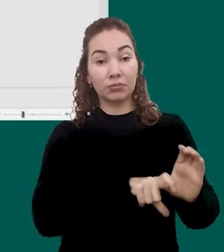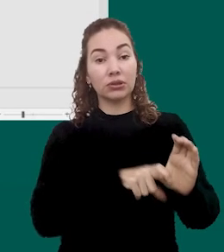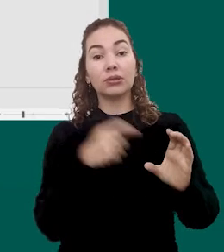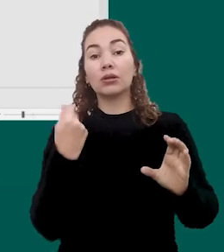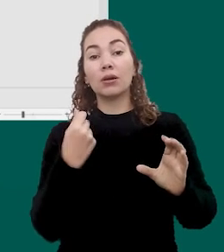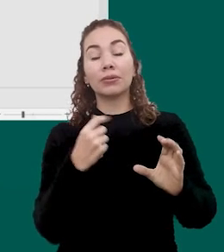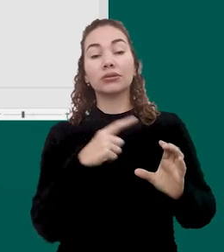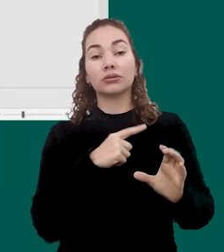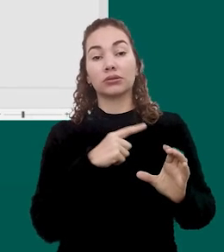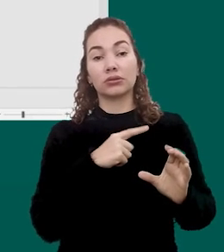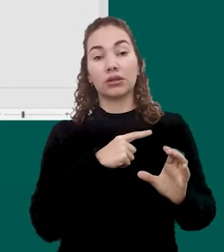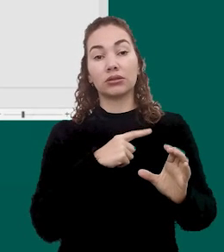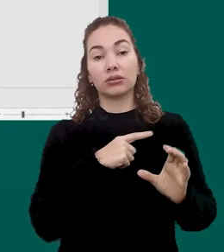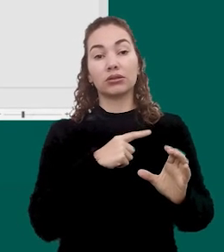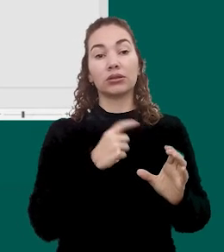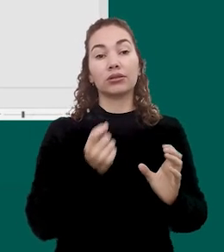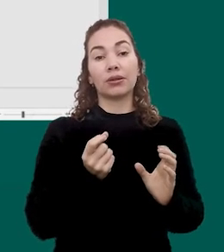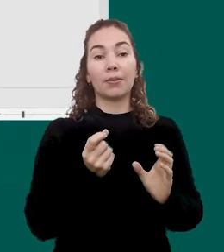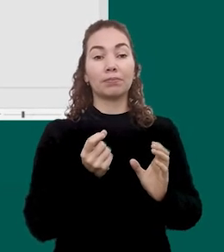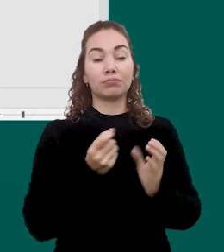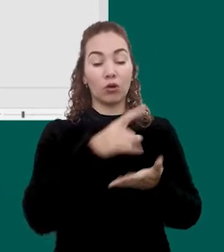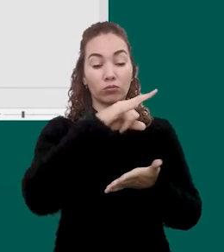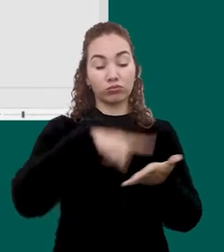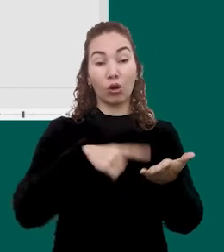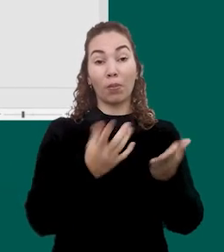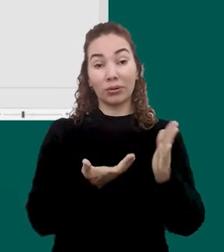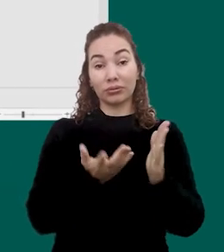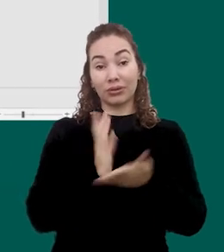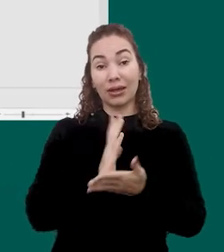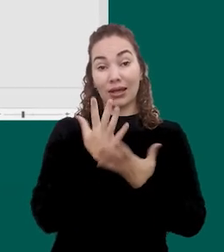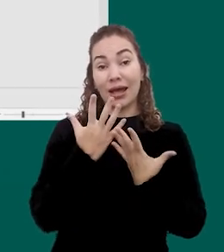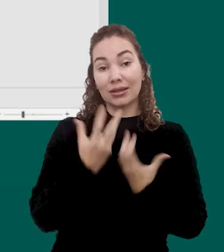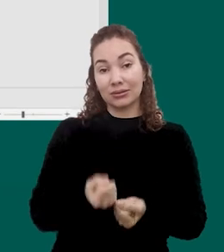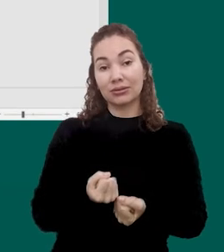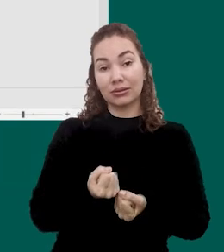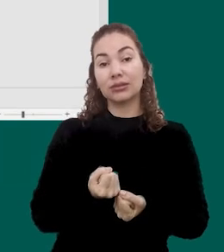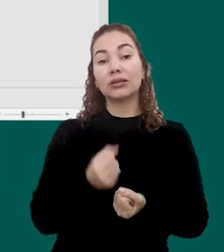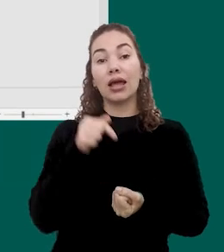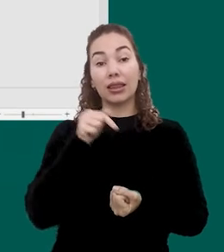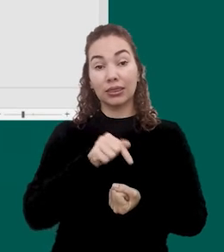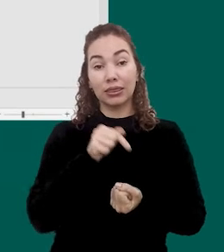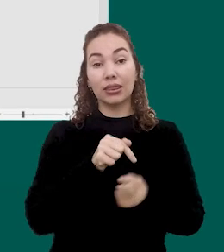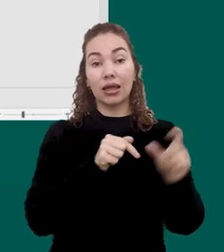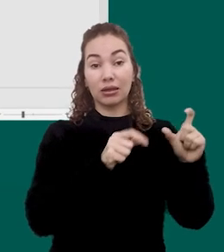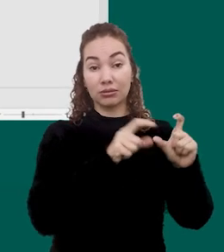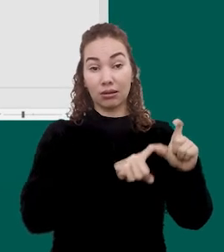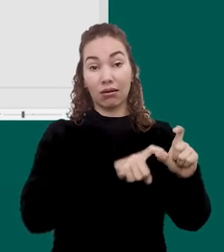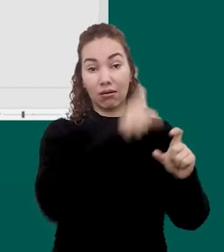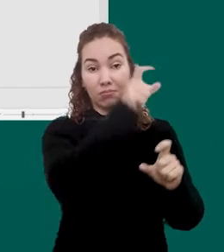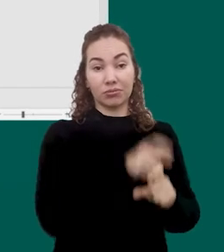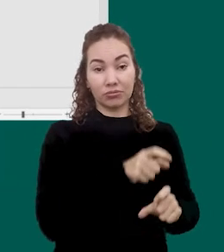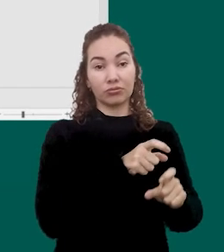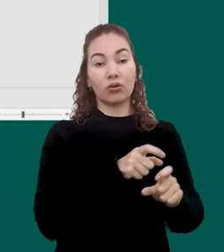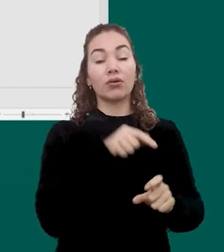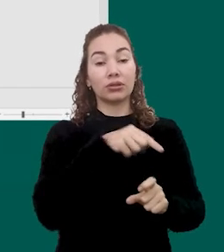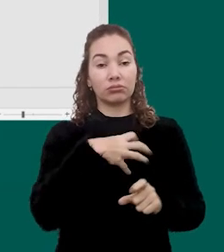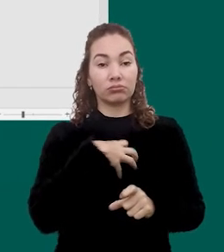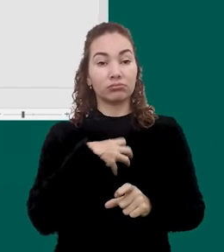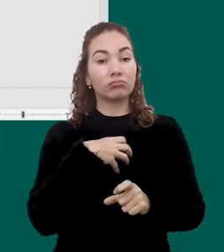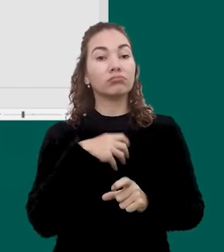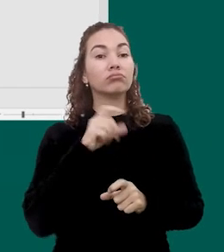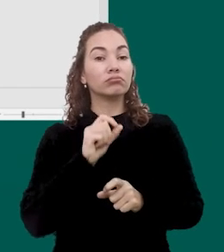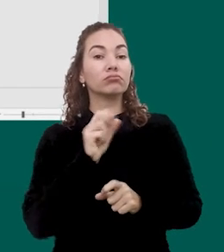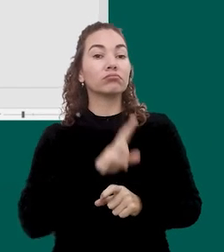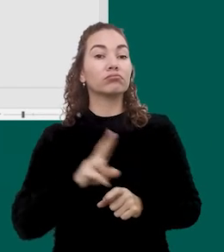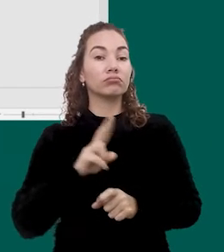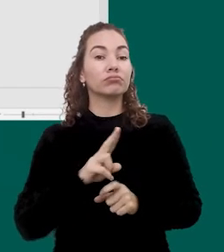precisamos ter uma procuração eletrônica deste dependente e assim, desta forma, através